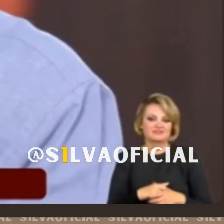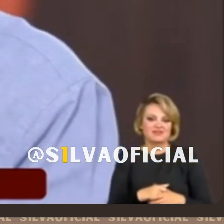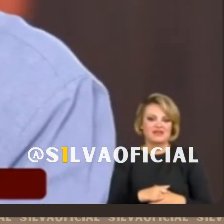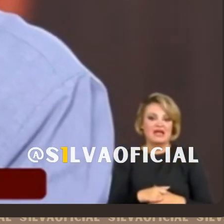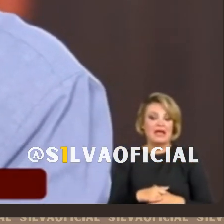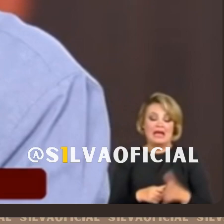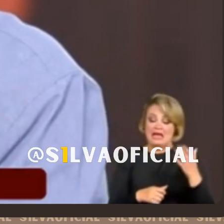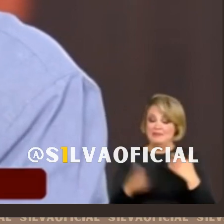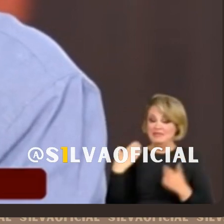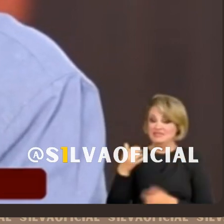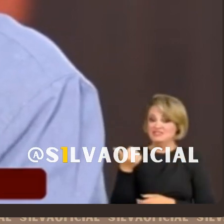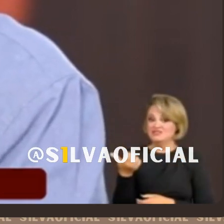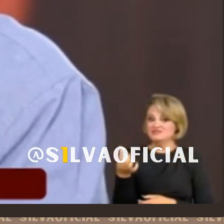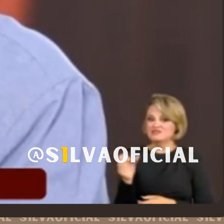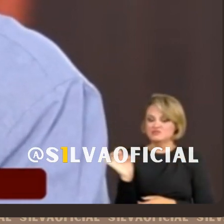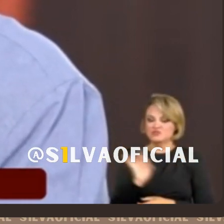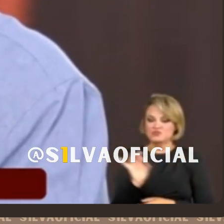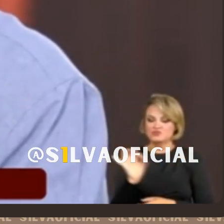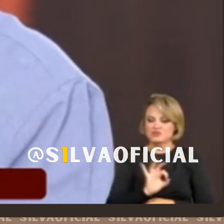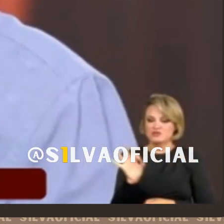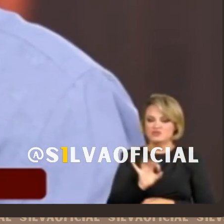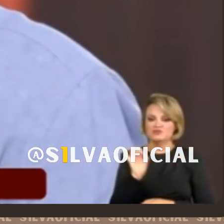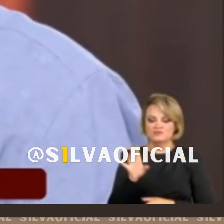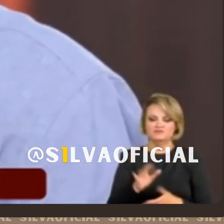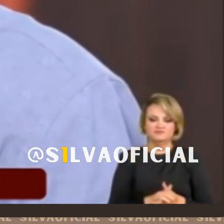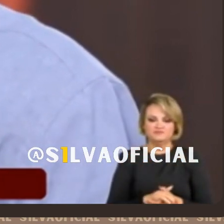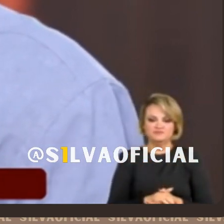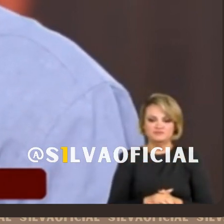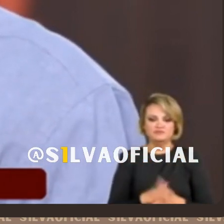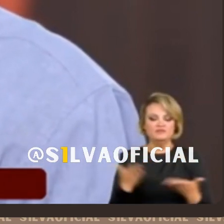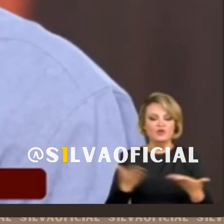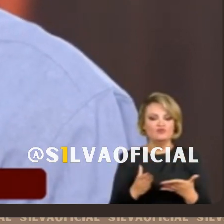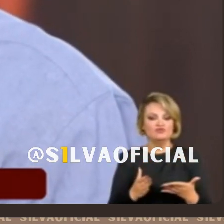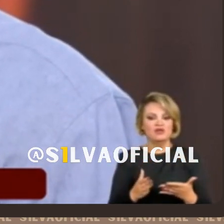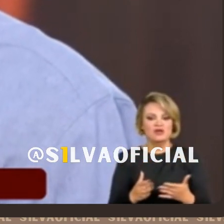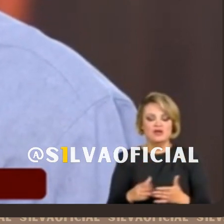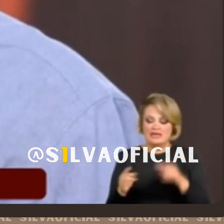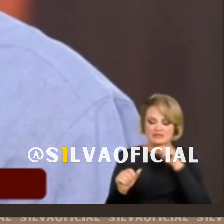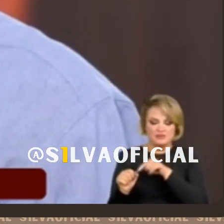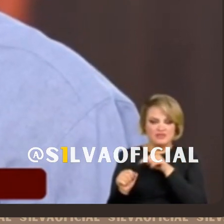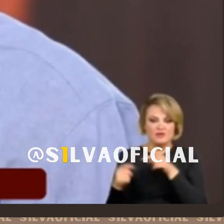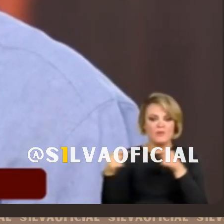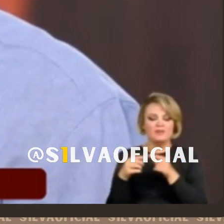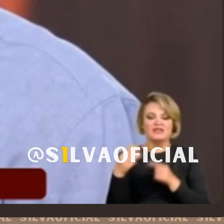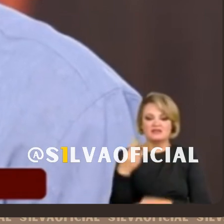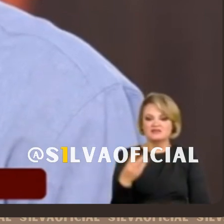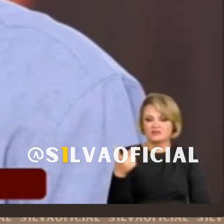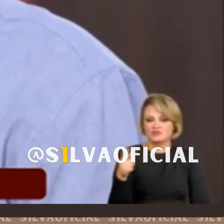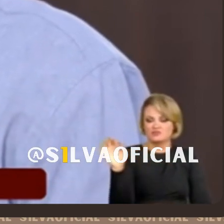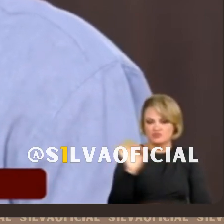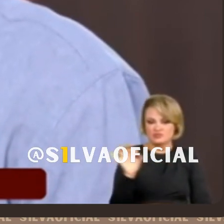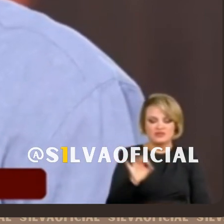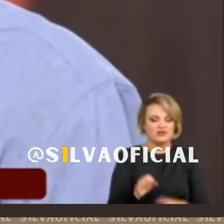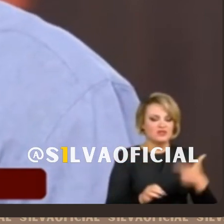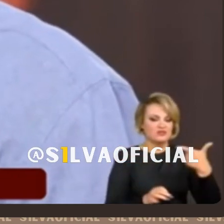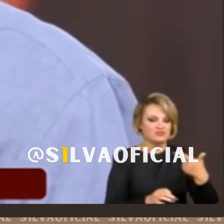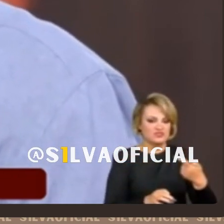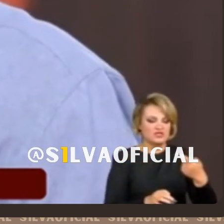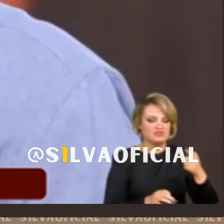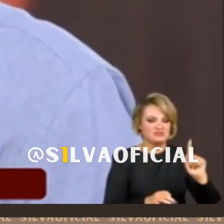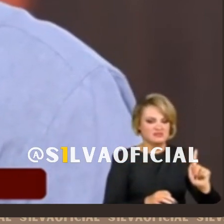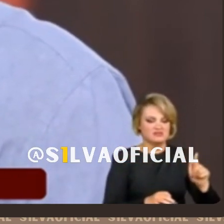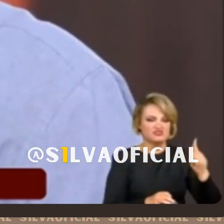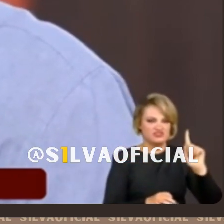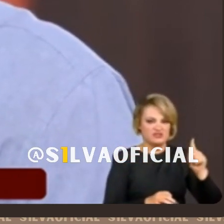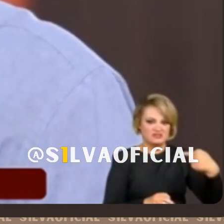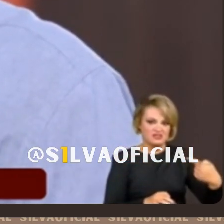Hoje, o BRICS representa 32% e o G7 apenas 29%. Virou. Ou seja, virou.